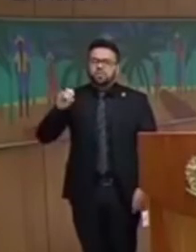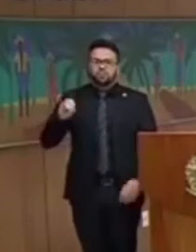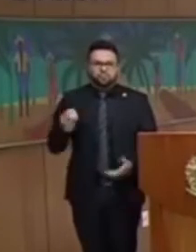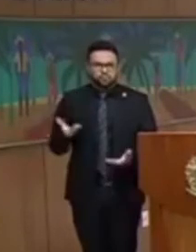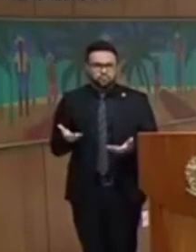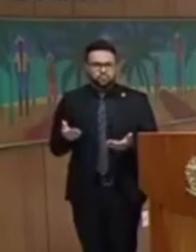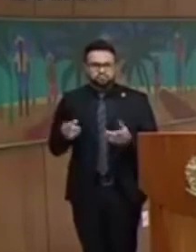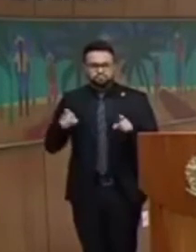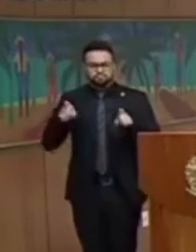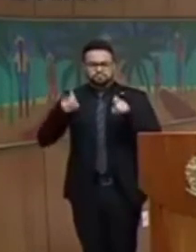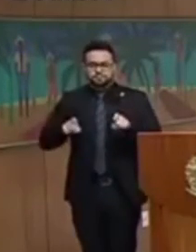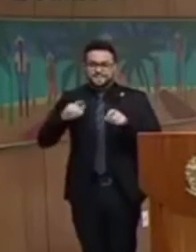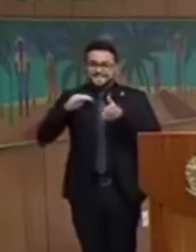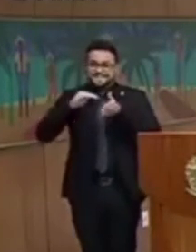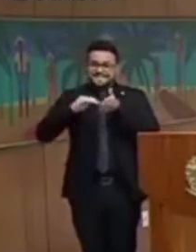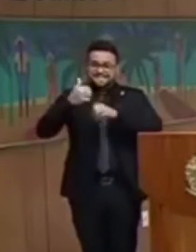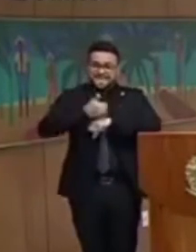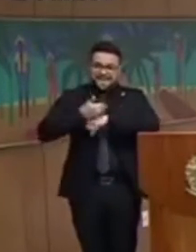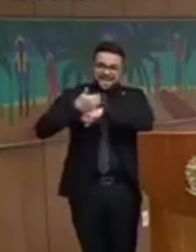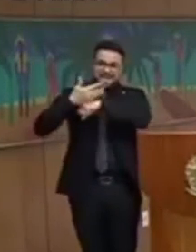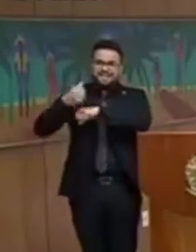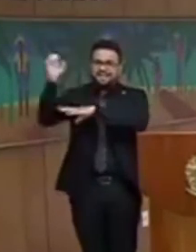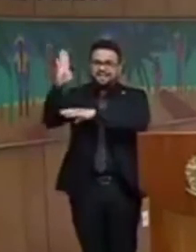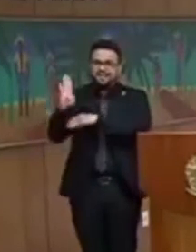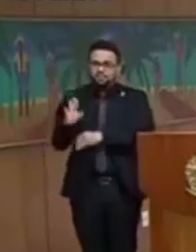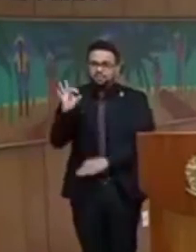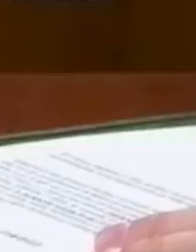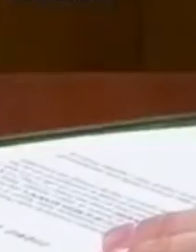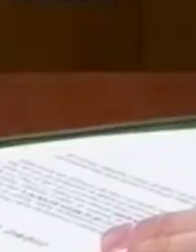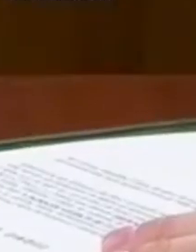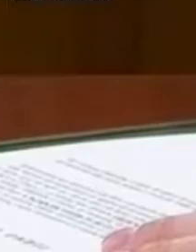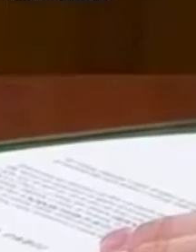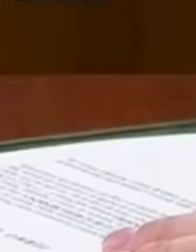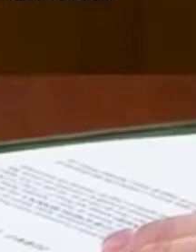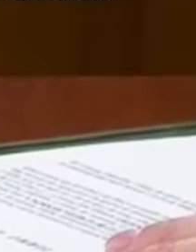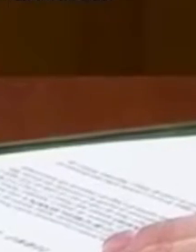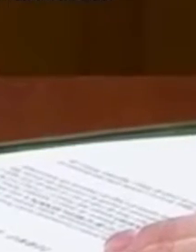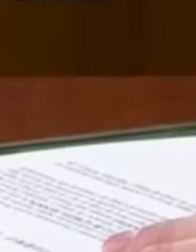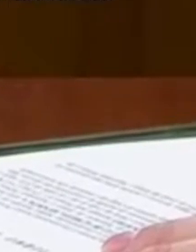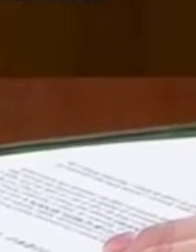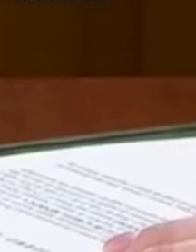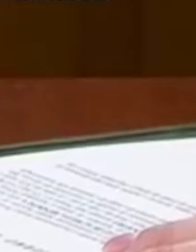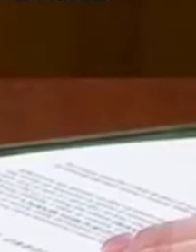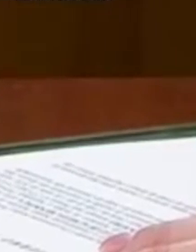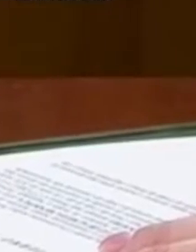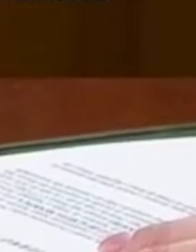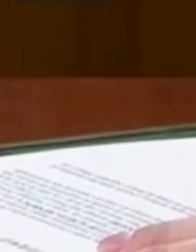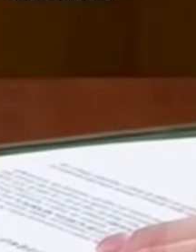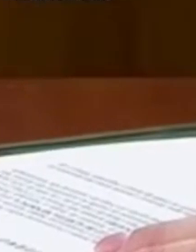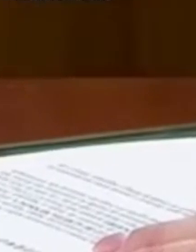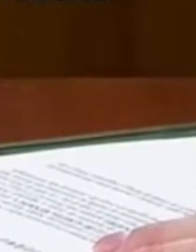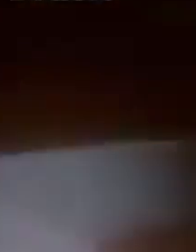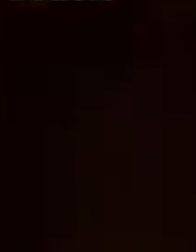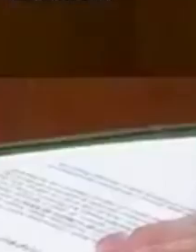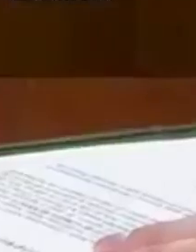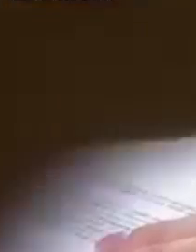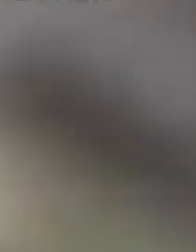Panoeiro, como secretário nacional de justiça do Ministério da Justiça e Segurança Pública.